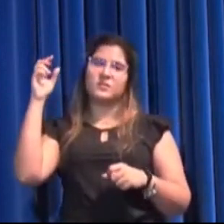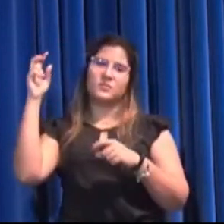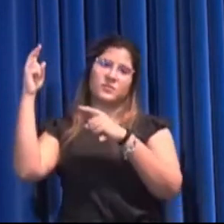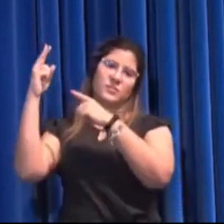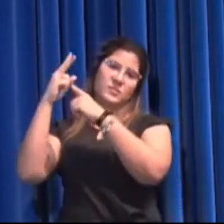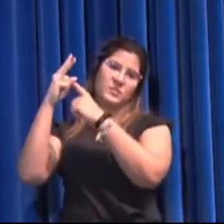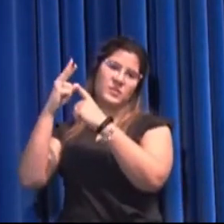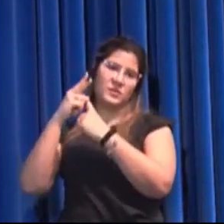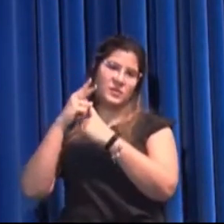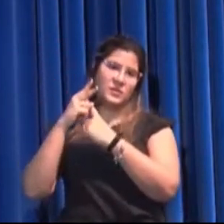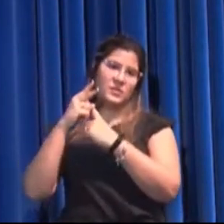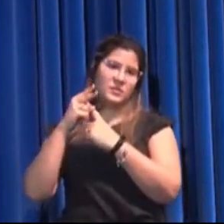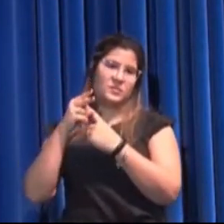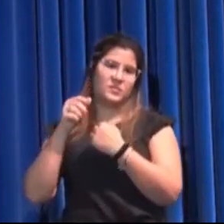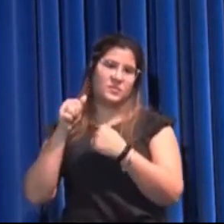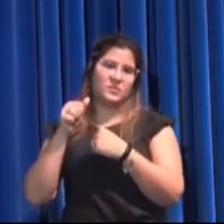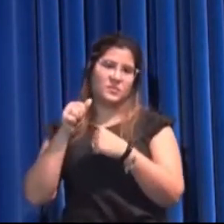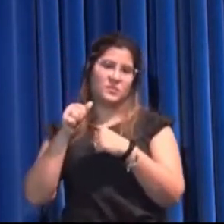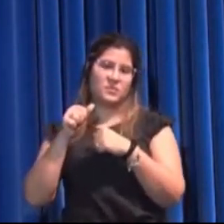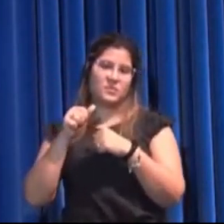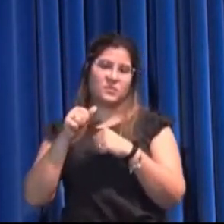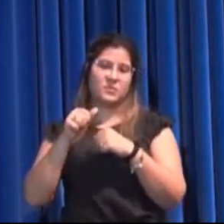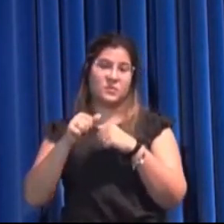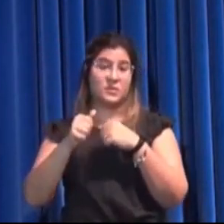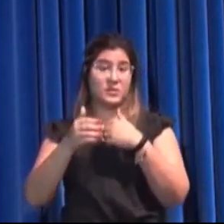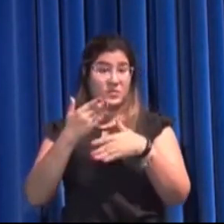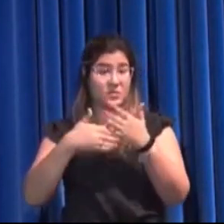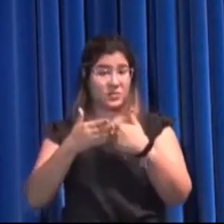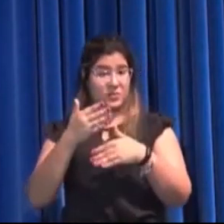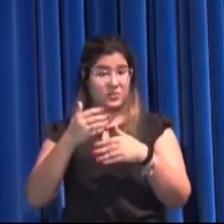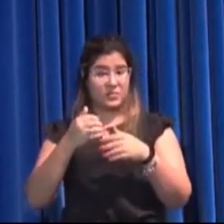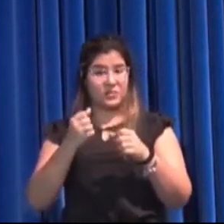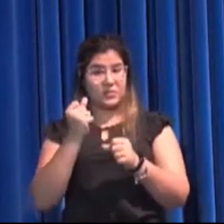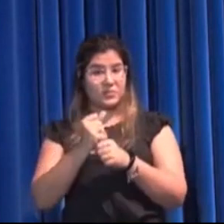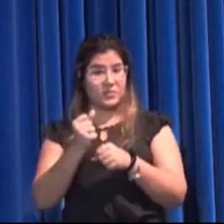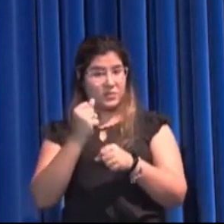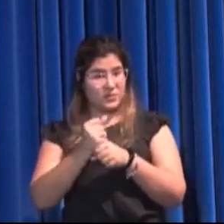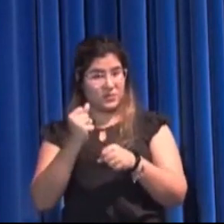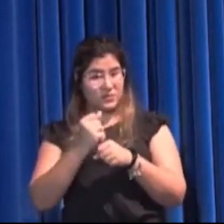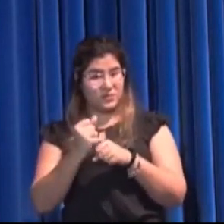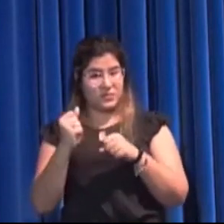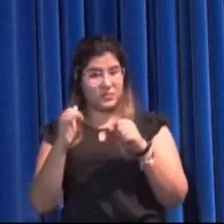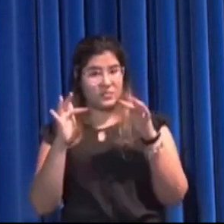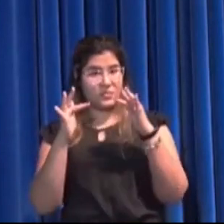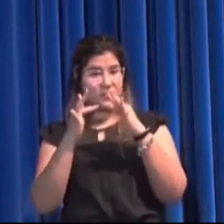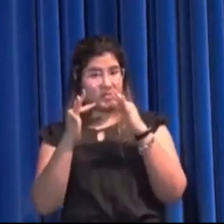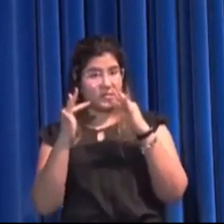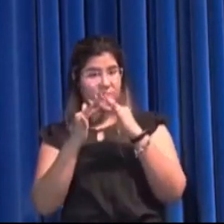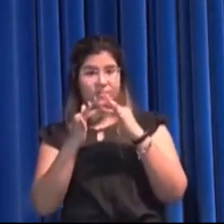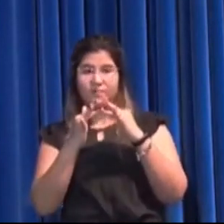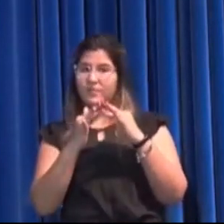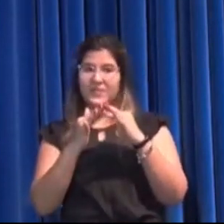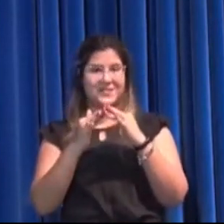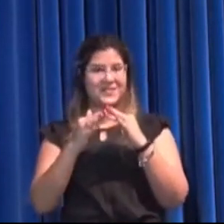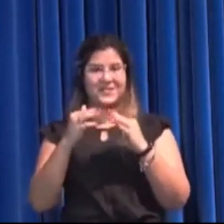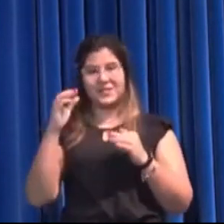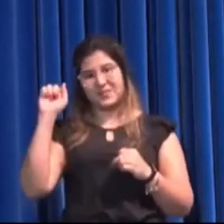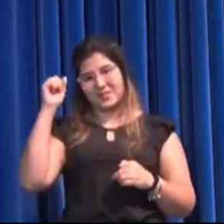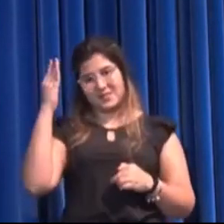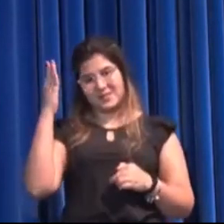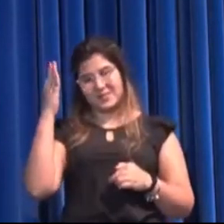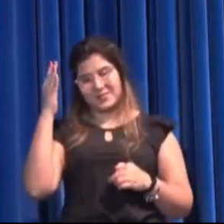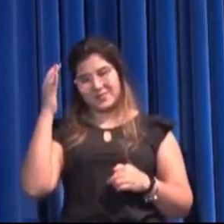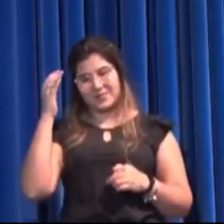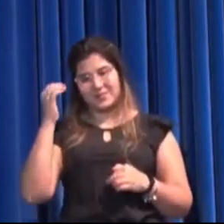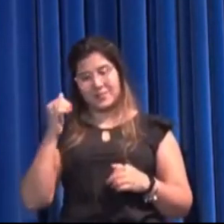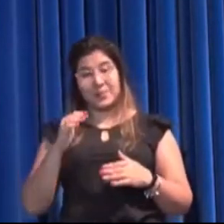em troca da construção do templo, mas não foi isso que aconteceu. Mais do